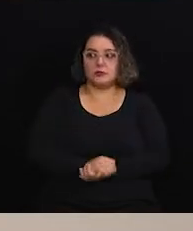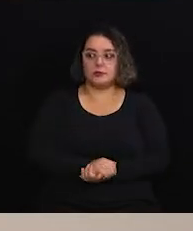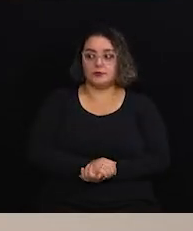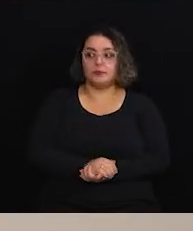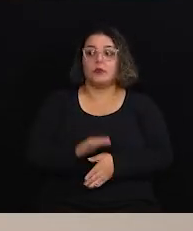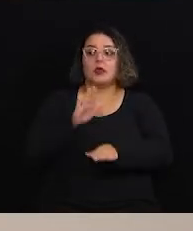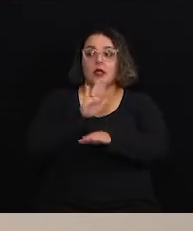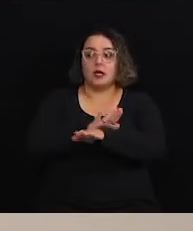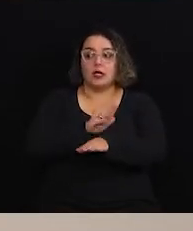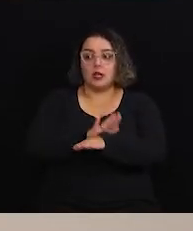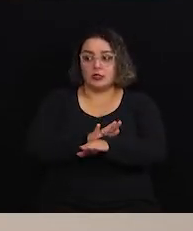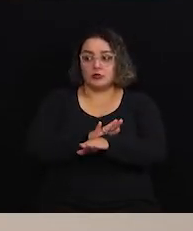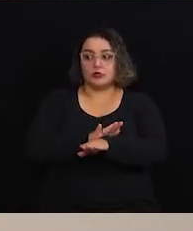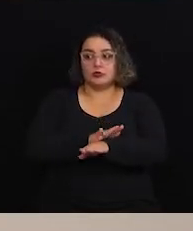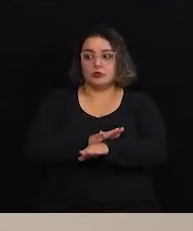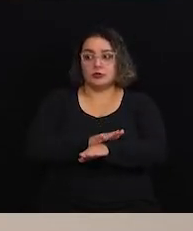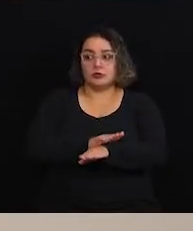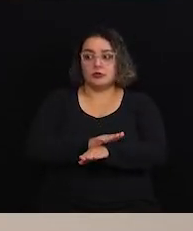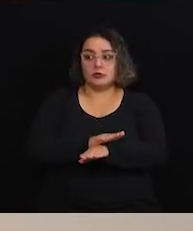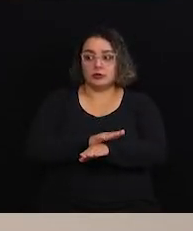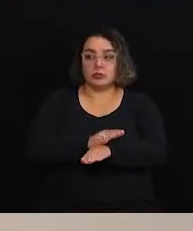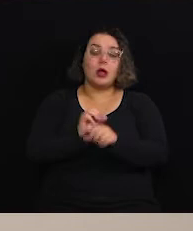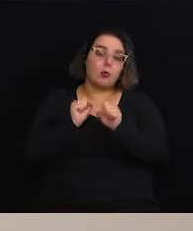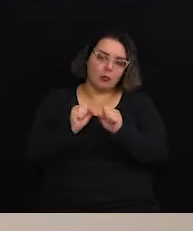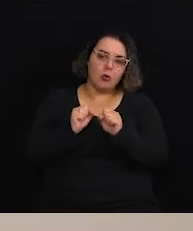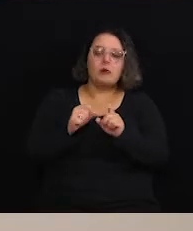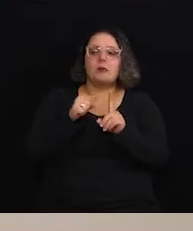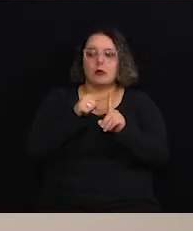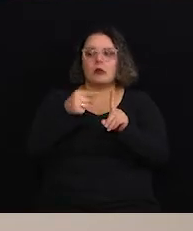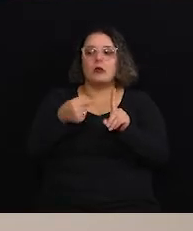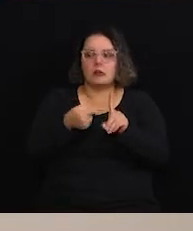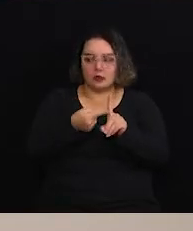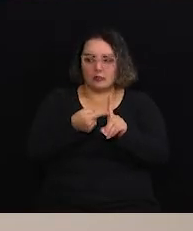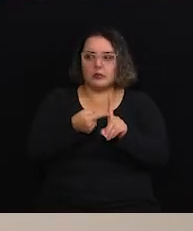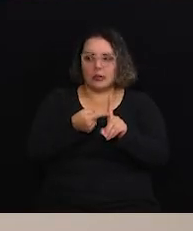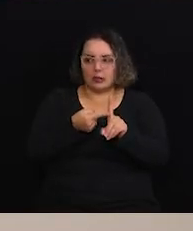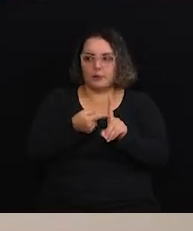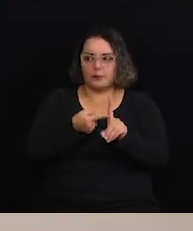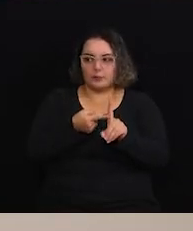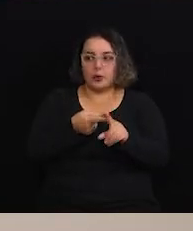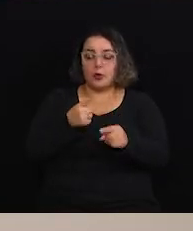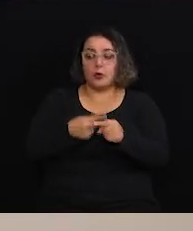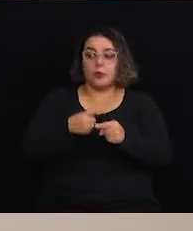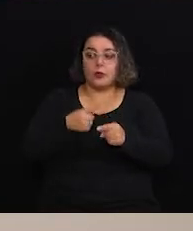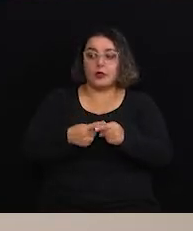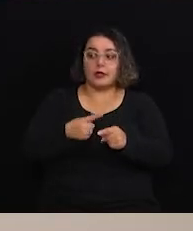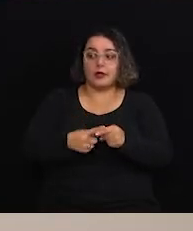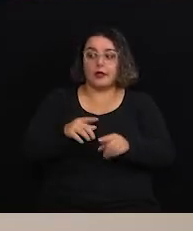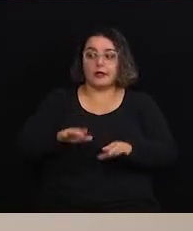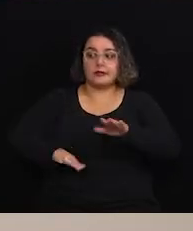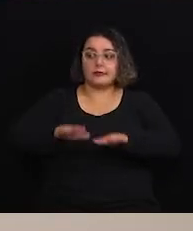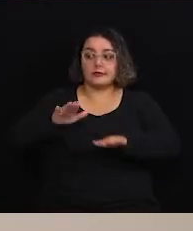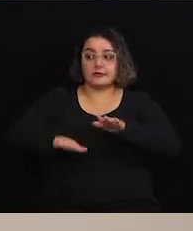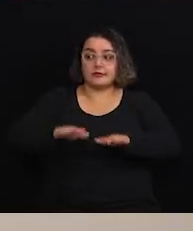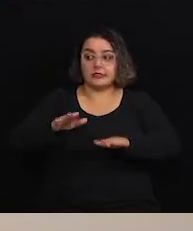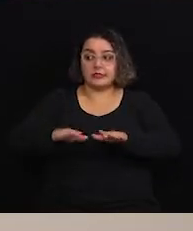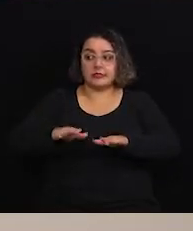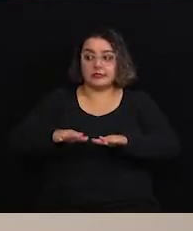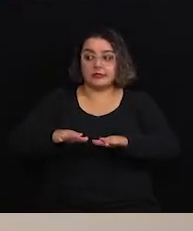Ele ajuda essa mulher porque ele aumenta a chance dela engravidar, né? Até porque muitas vezes assim, a gente deixa